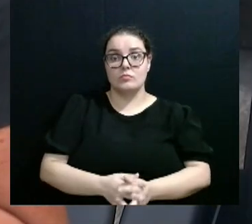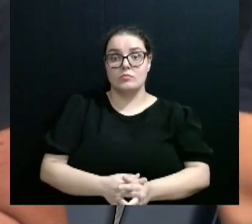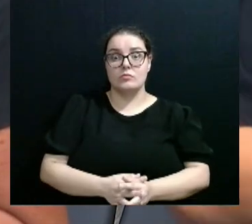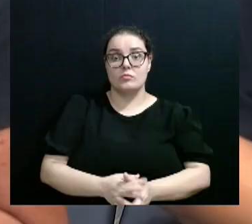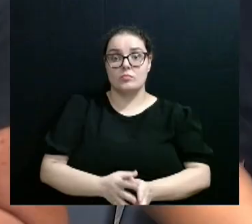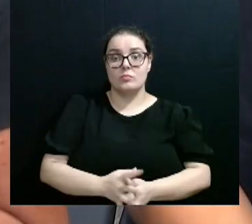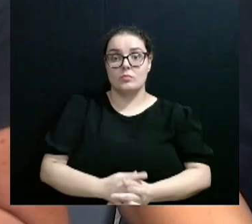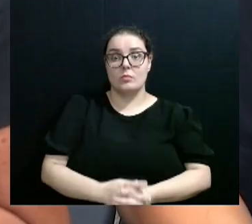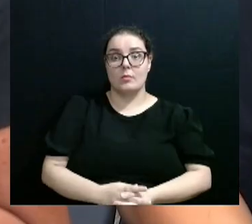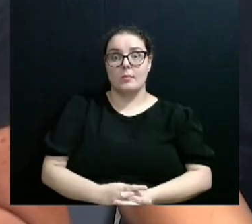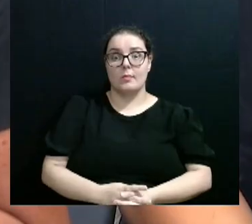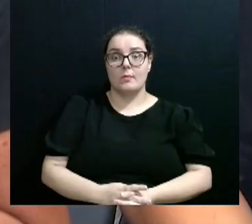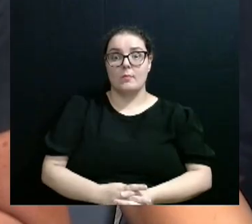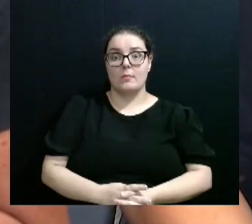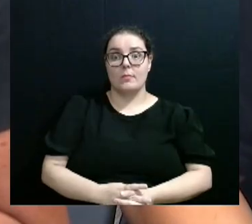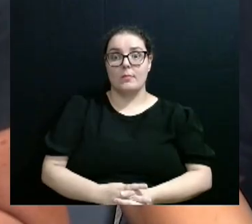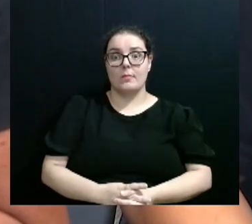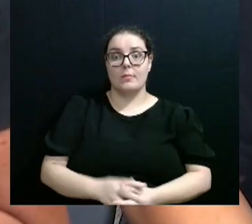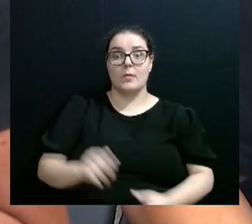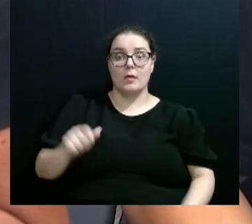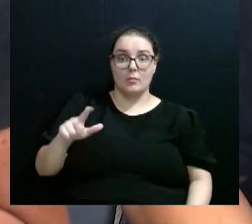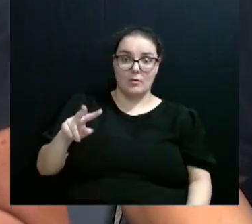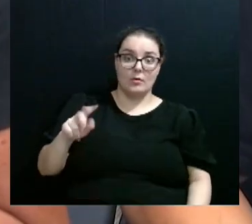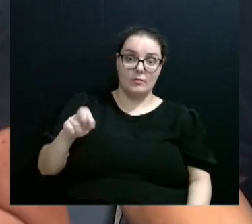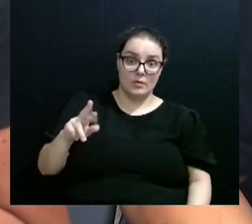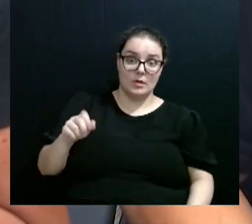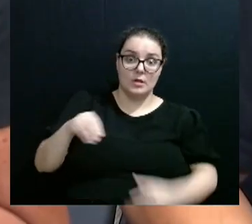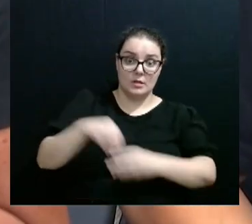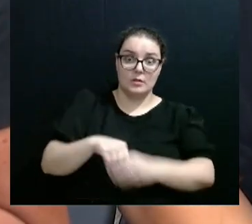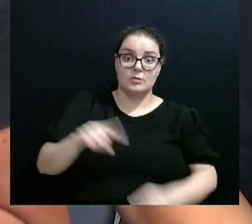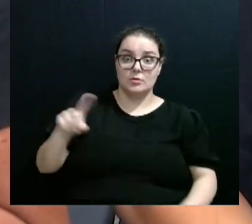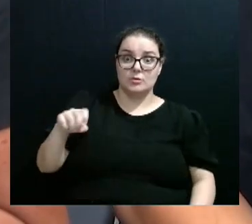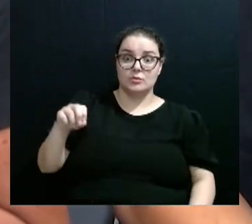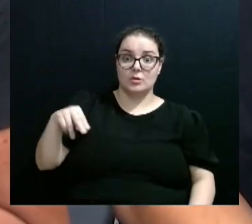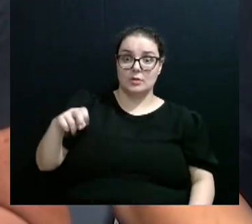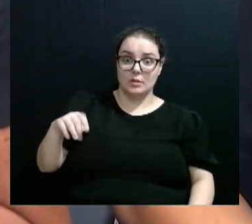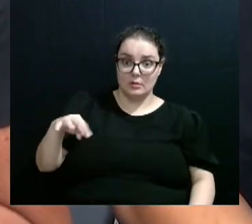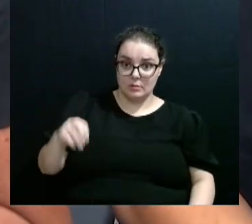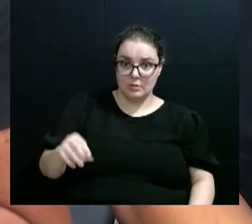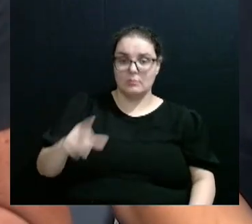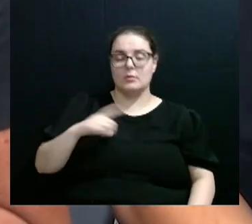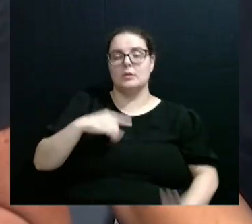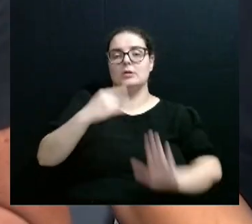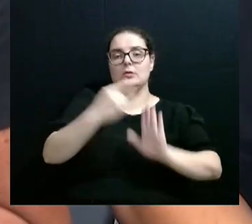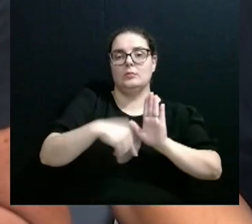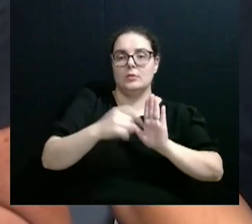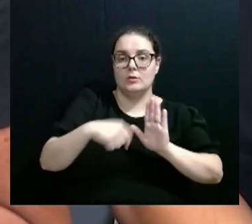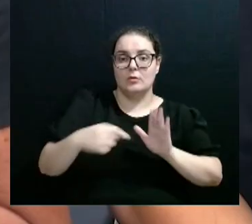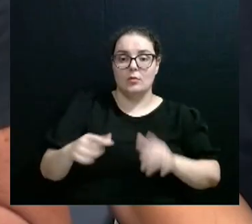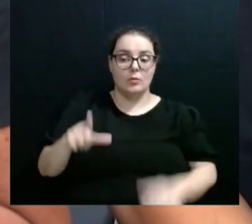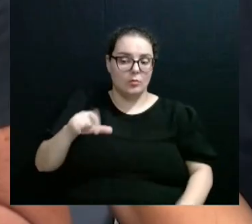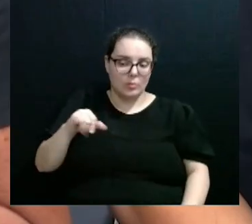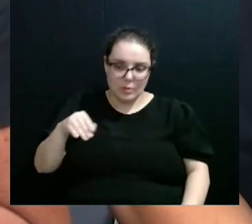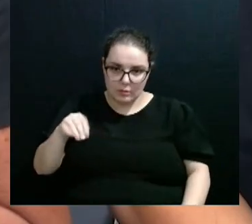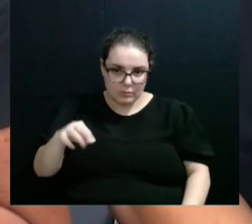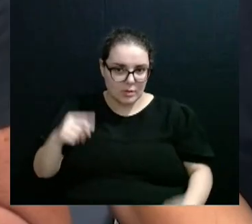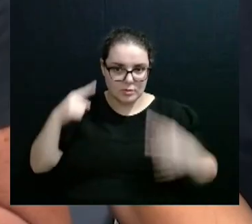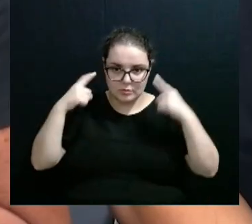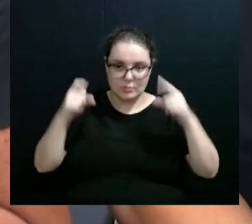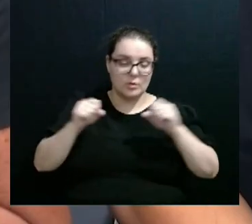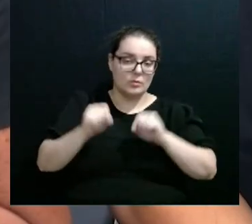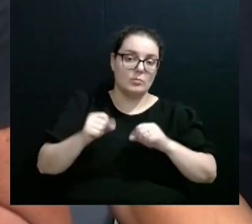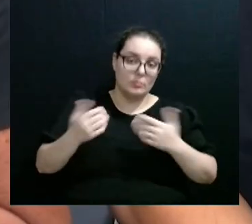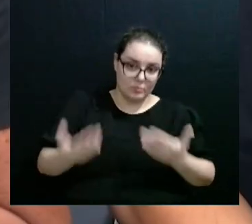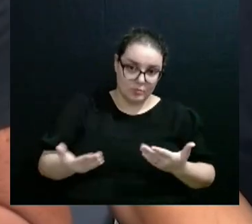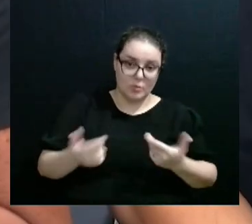No alvará deveria constar o zoneamento. Qual é o zoneamento? Para ele ter documentado qual é o limite de ruído que ele pode